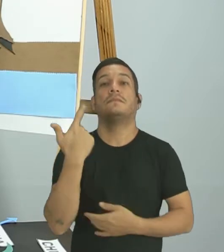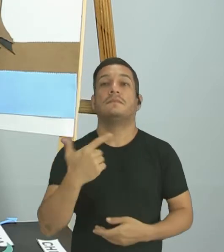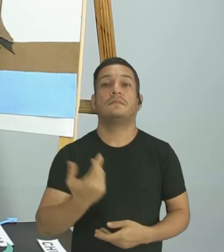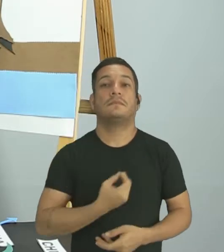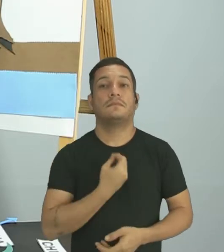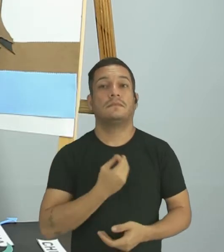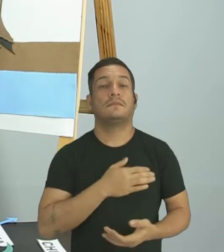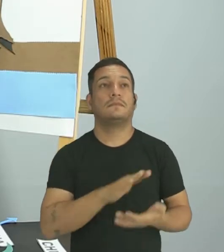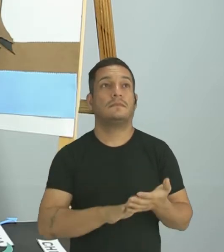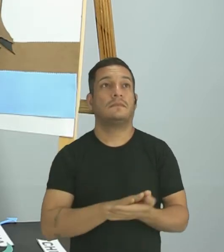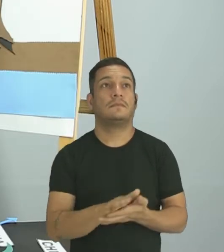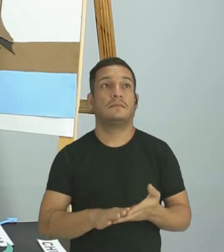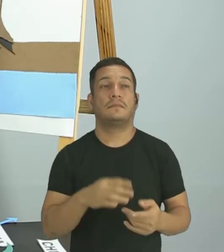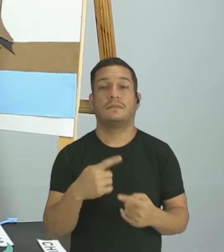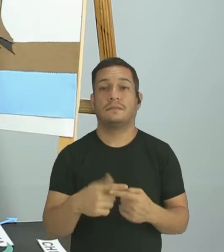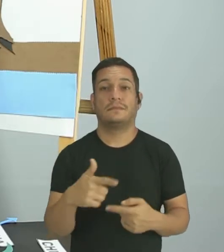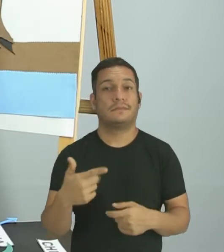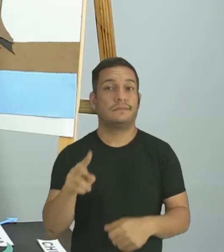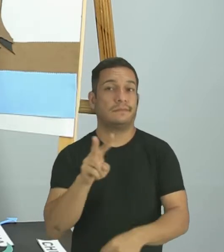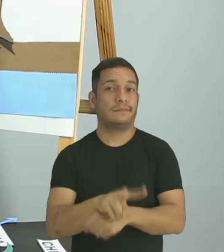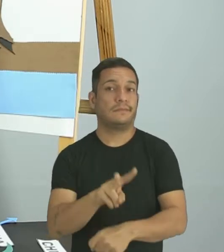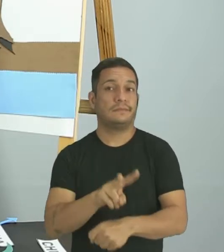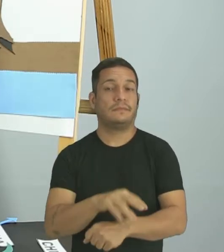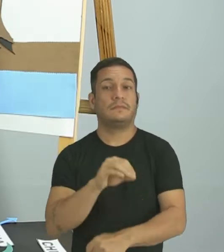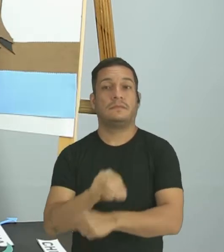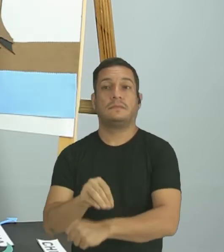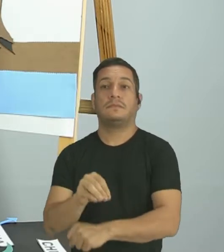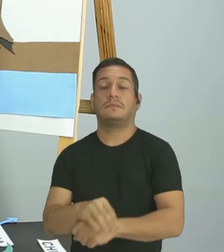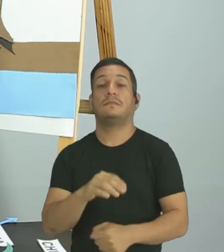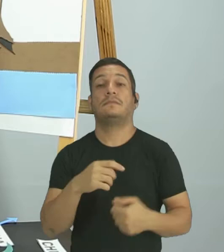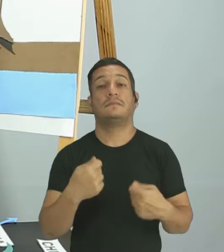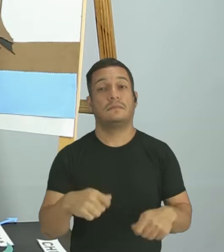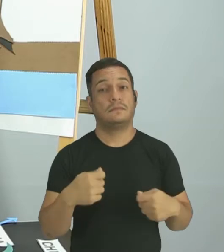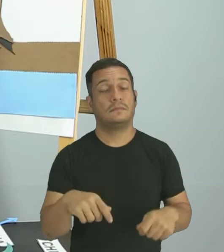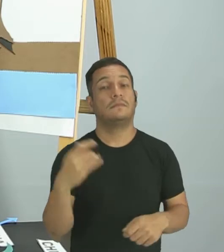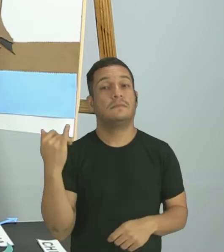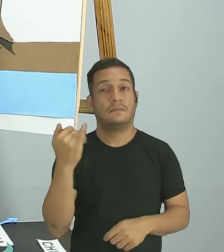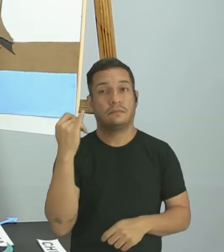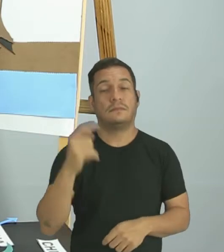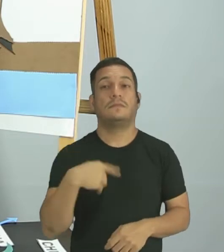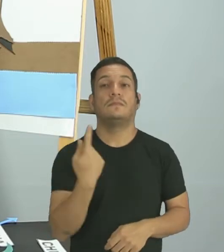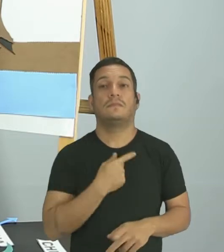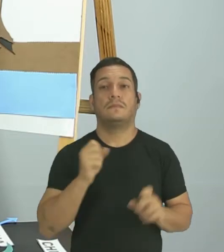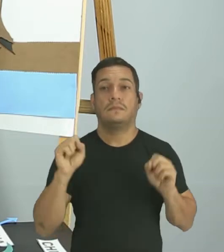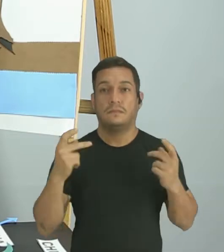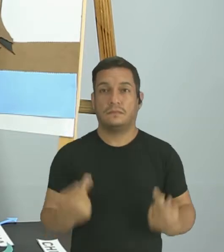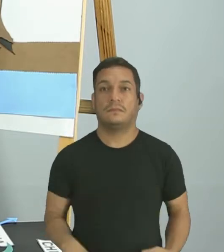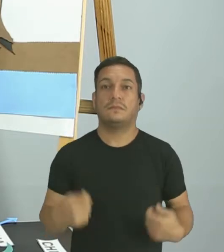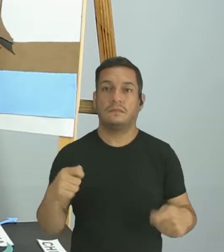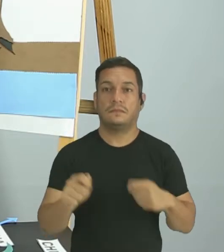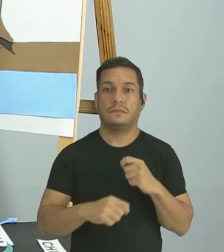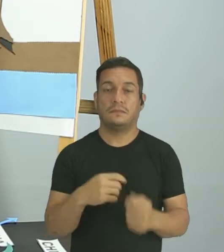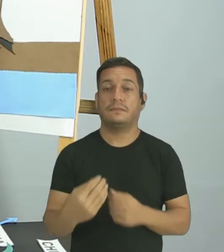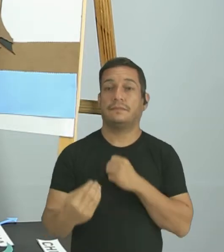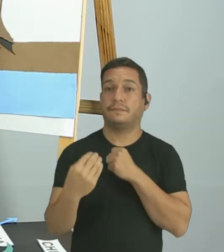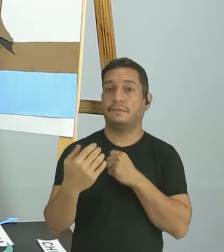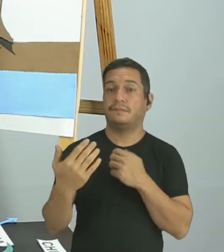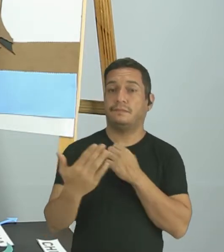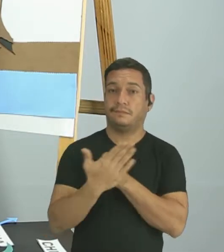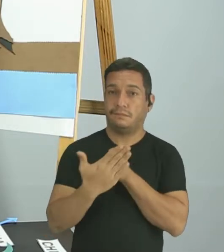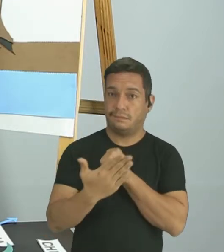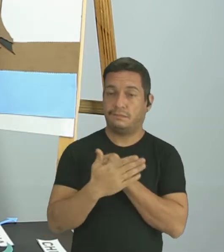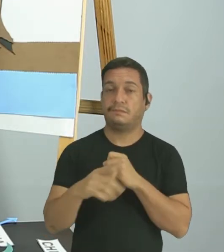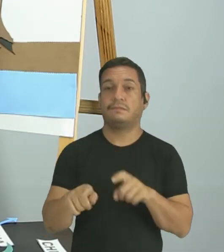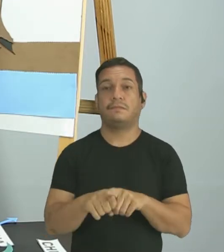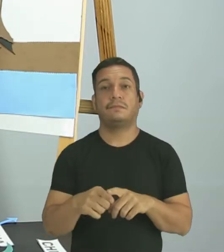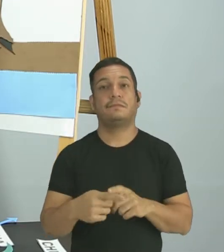ela não recebeu cuidados necessários. Assim como nós, os seres humanos, precisam receber cuidados, né? Precisa